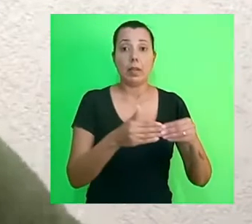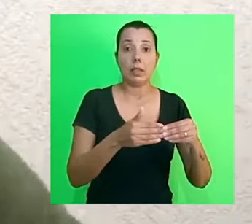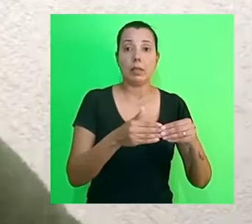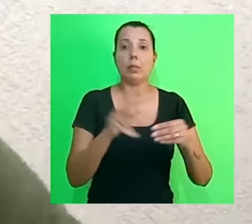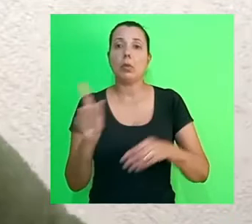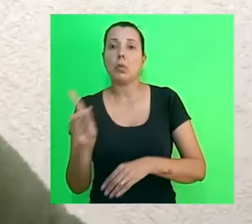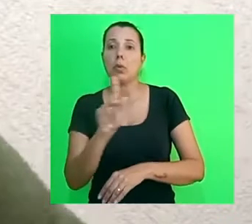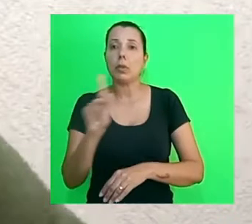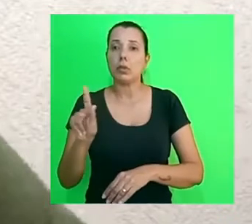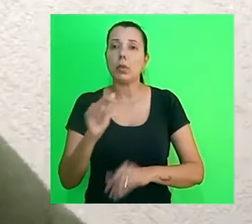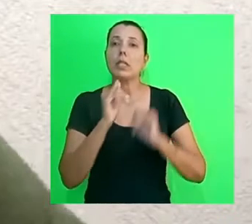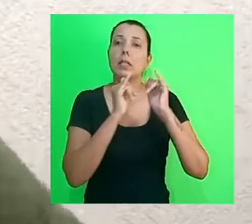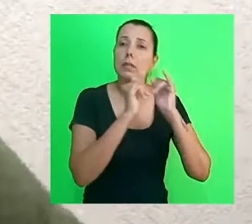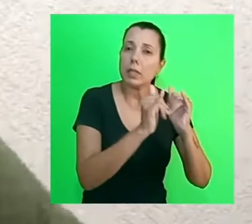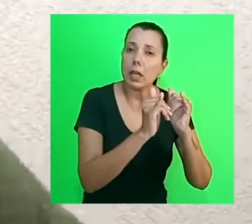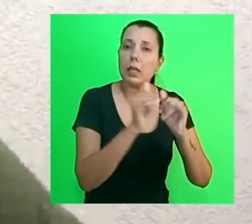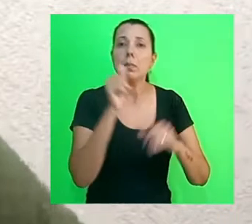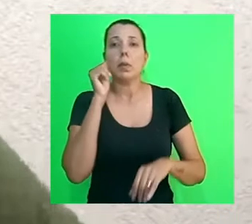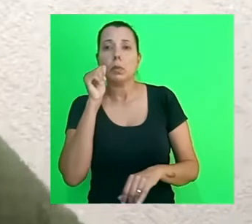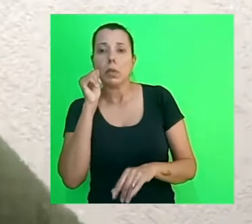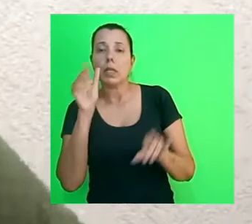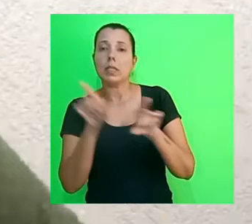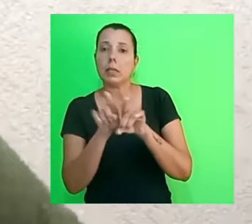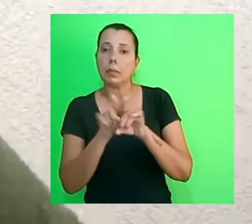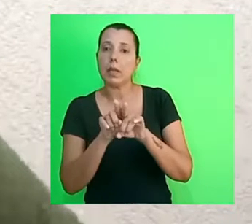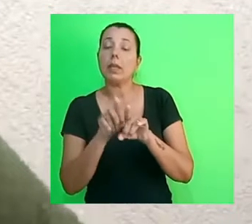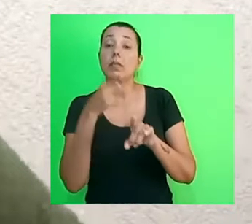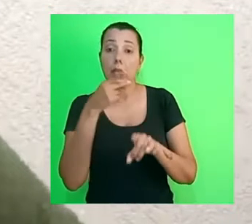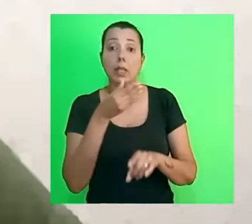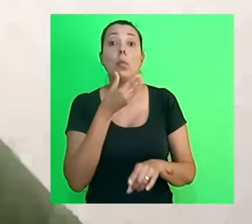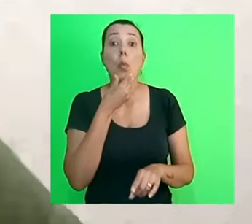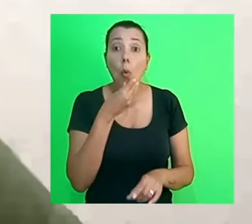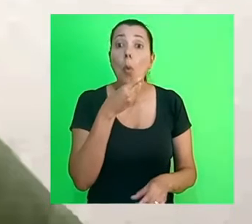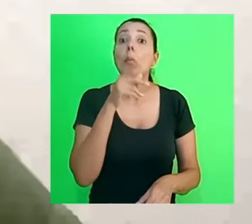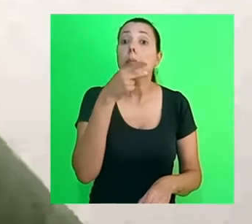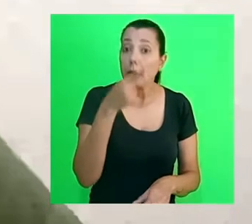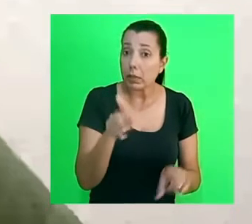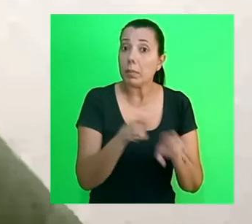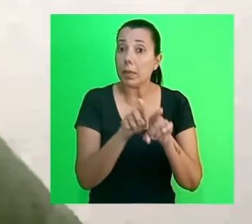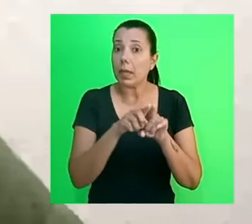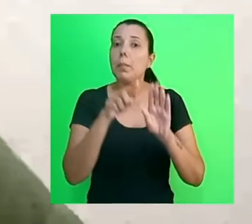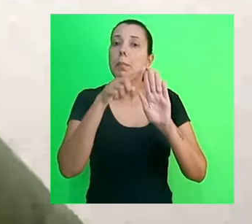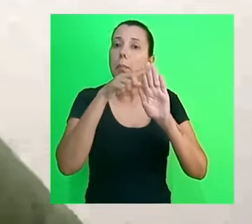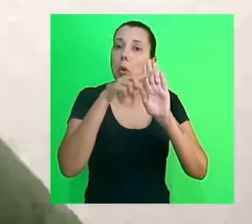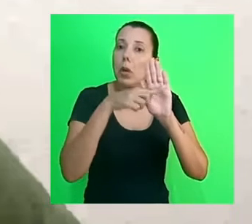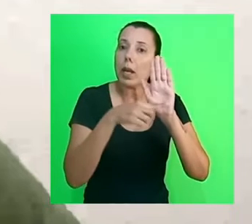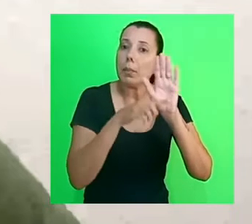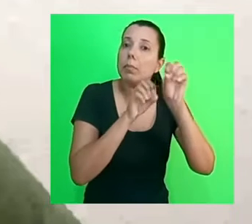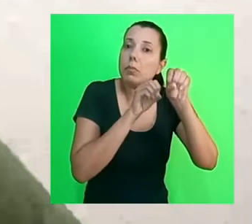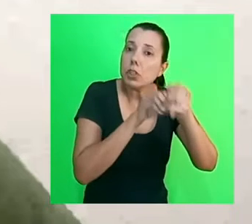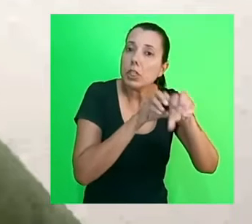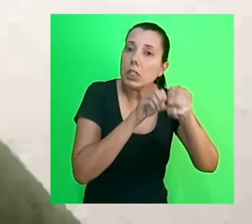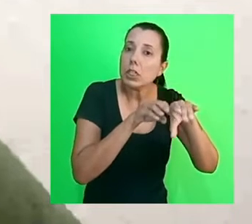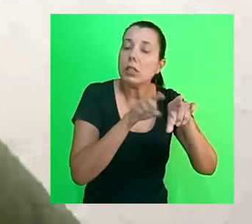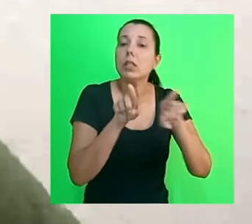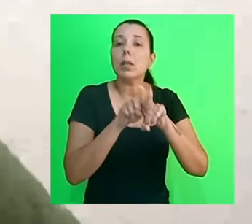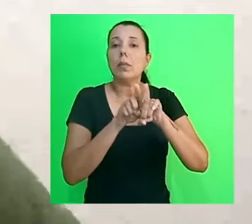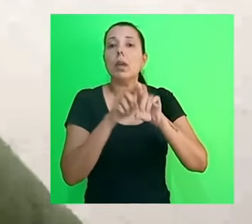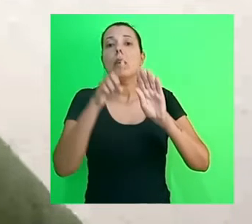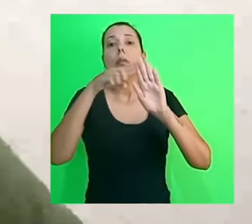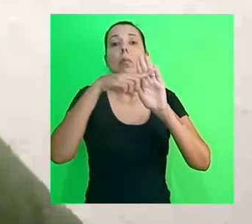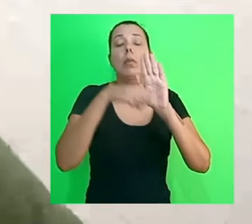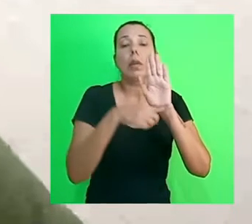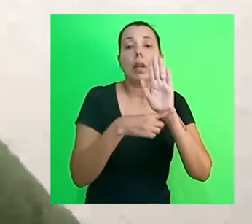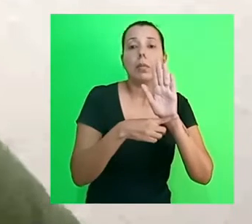contra a mulher, ela não deve ser aceita em nenhum momento e por ninguém da sociedade. É por esse motivo que o Sindicato dos Professores